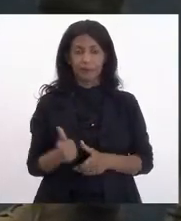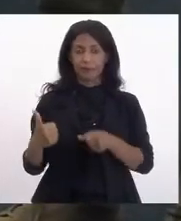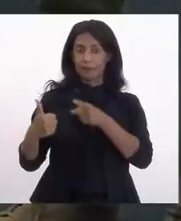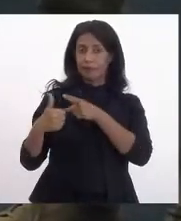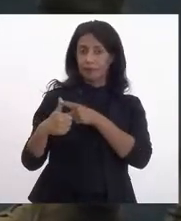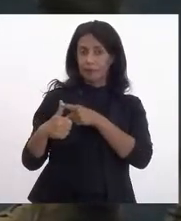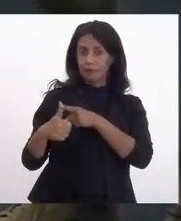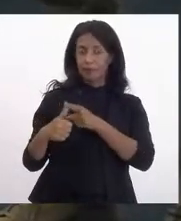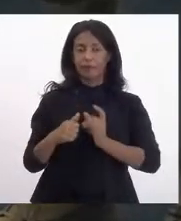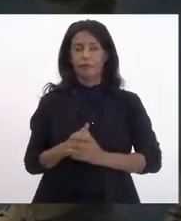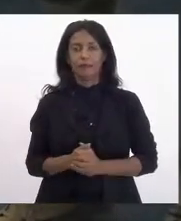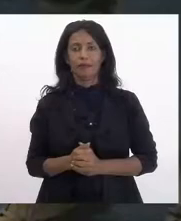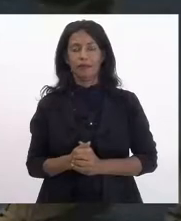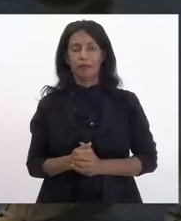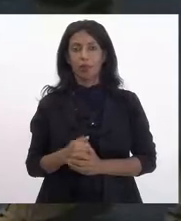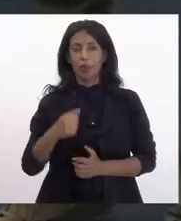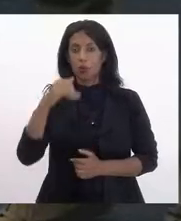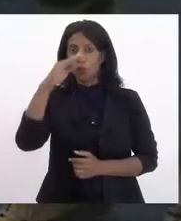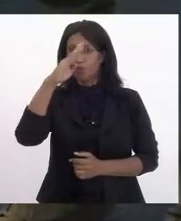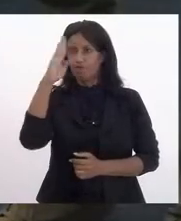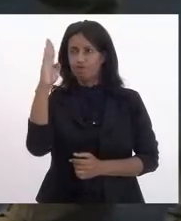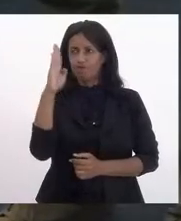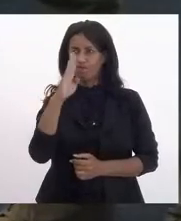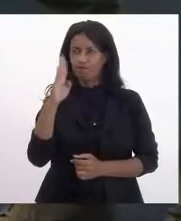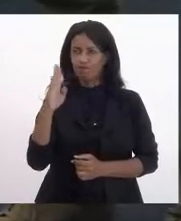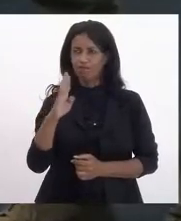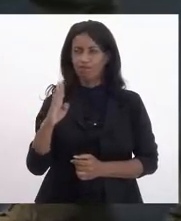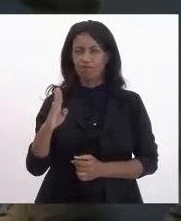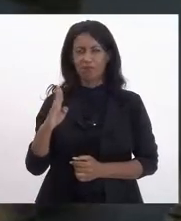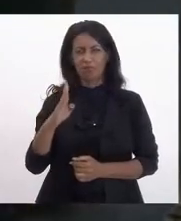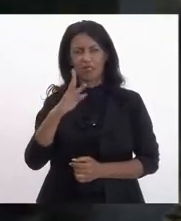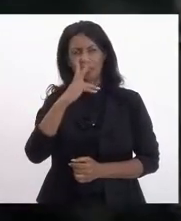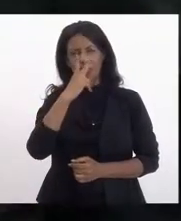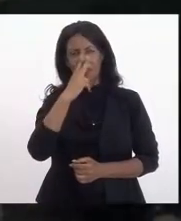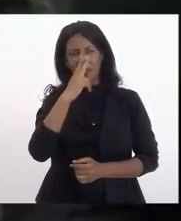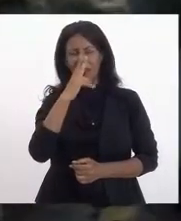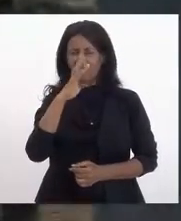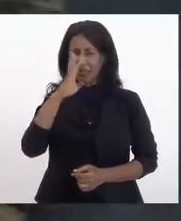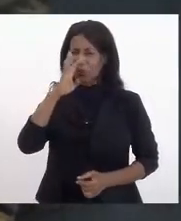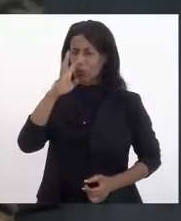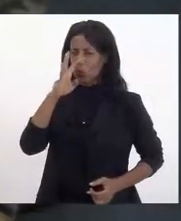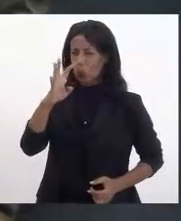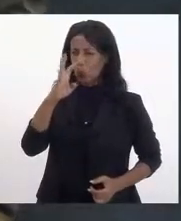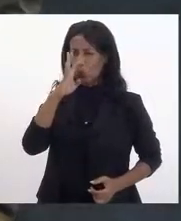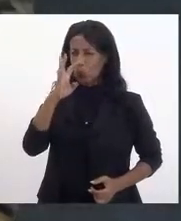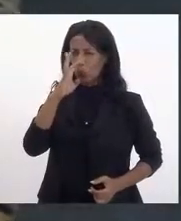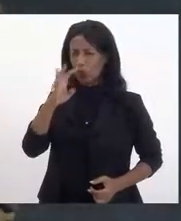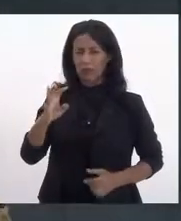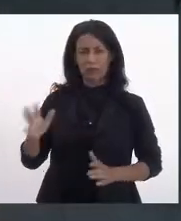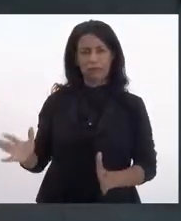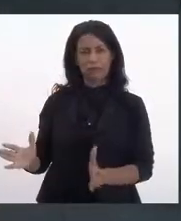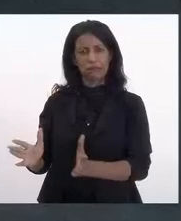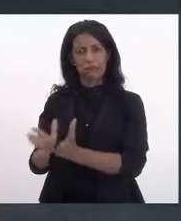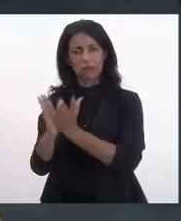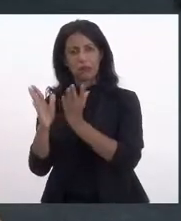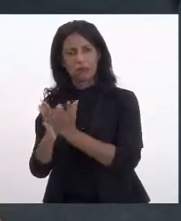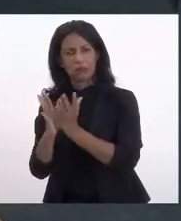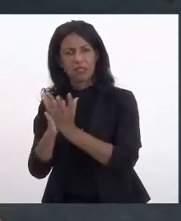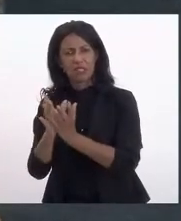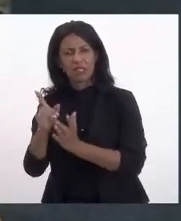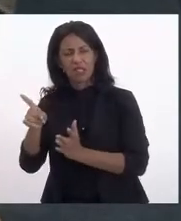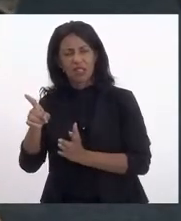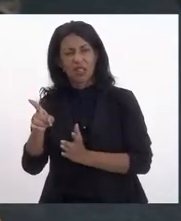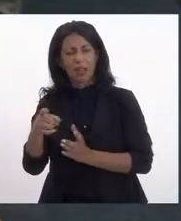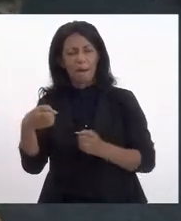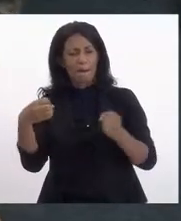Primeiro, no Brasil, se acusam, Valdec, os pobres de morarem nas